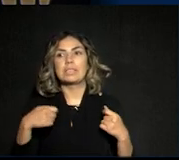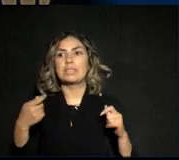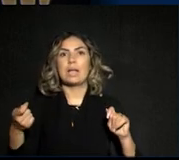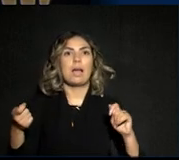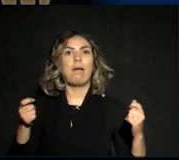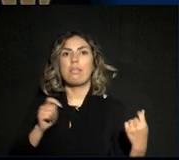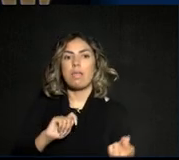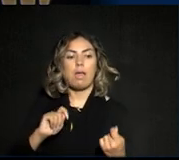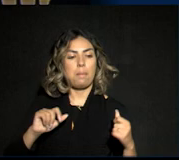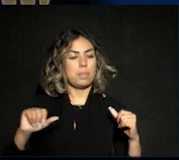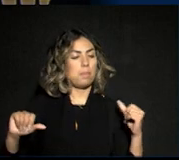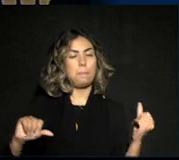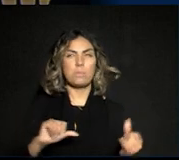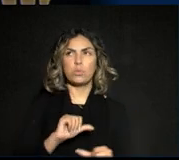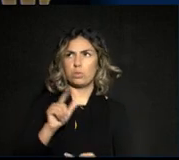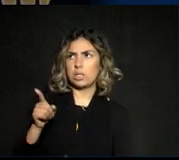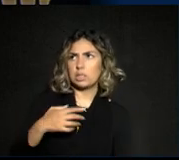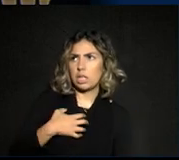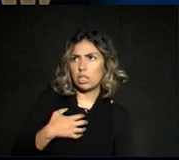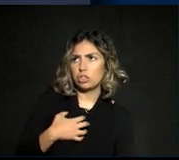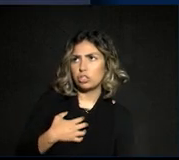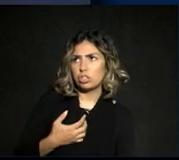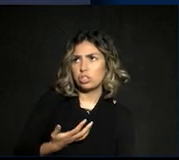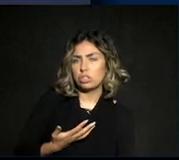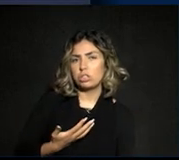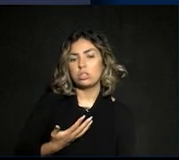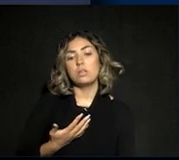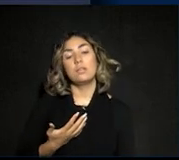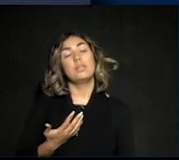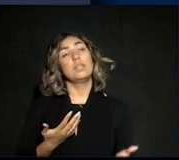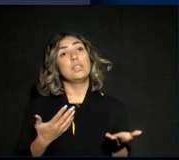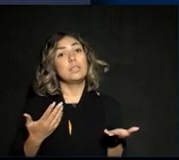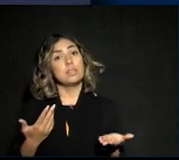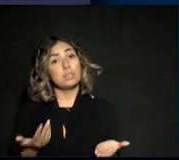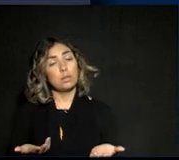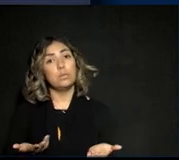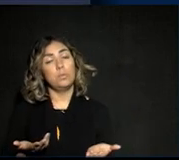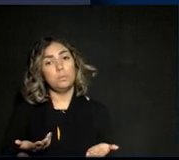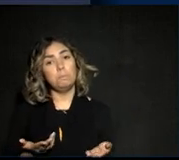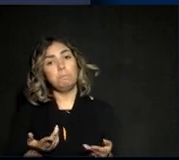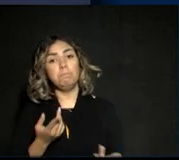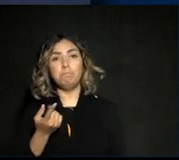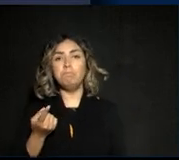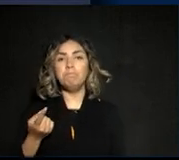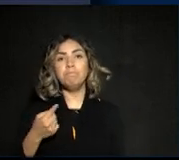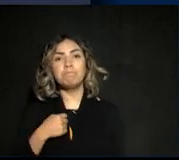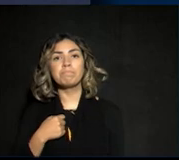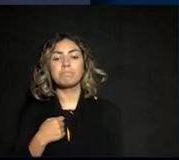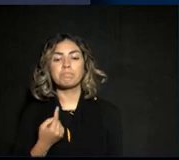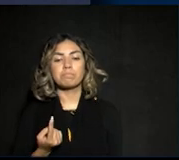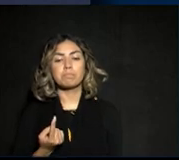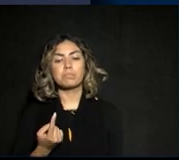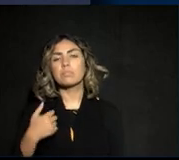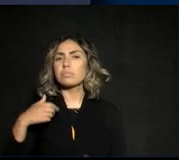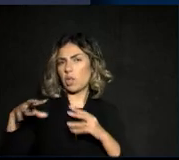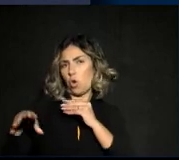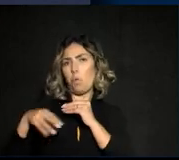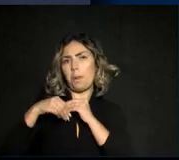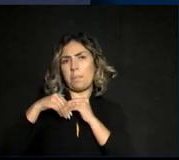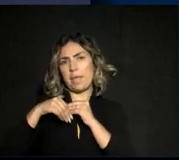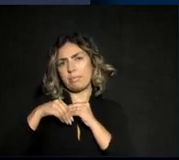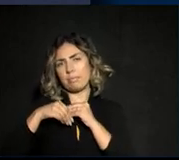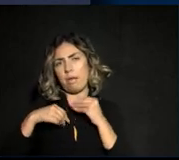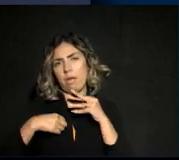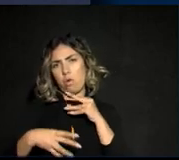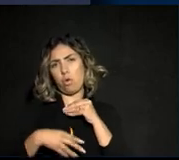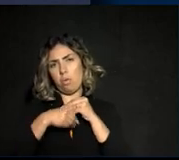reverter essa comunicação à frente? Vamos lá, Stephanie. Deixa eu só fazer um adendo. É